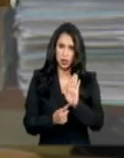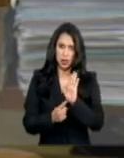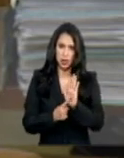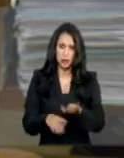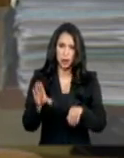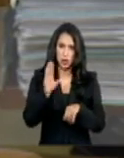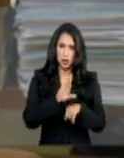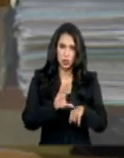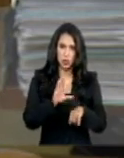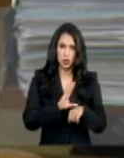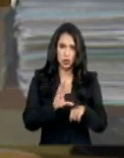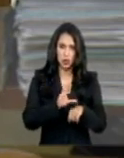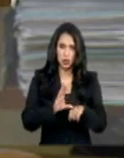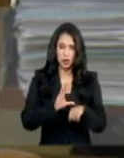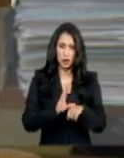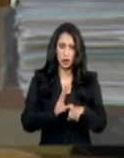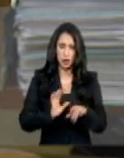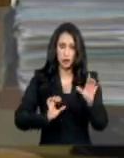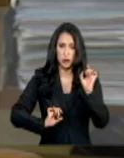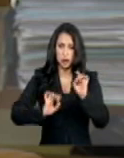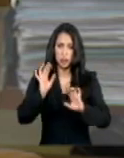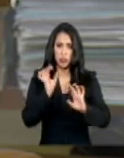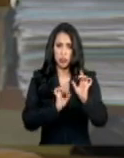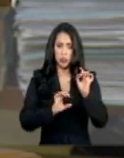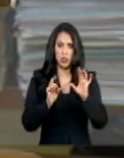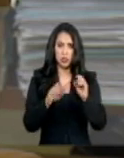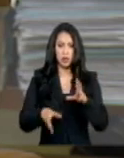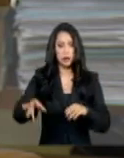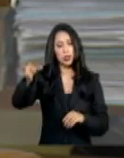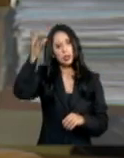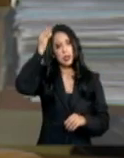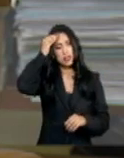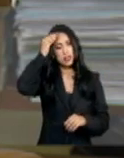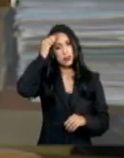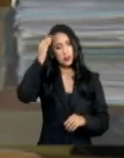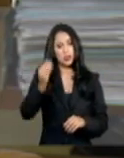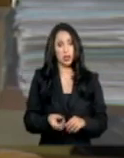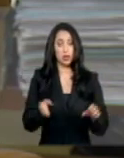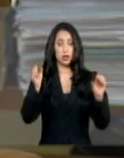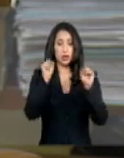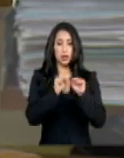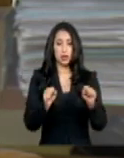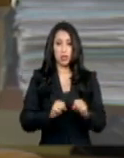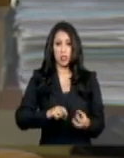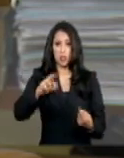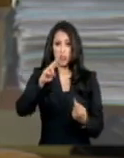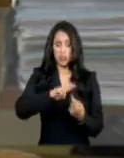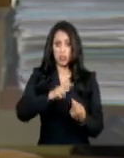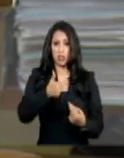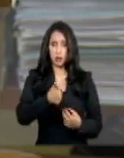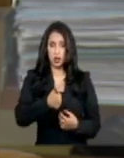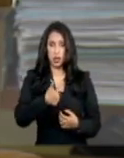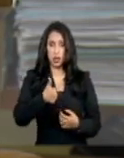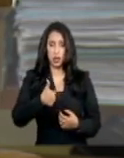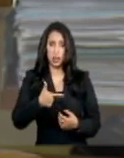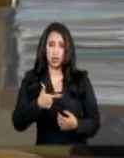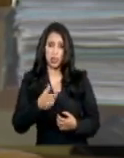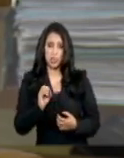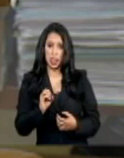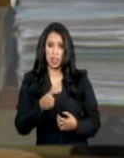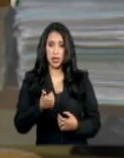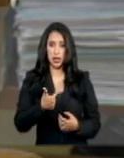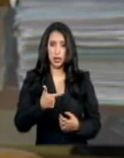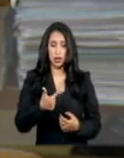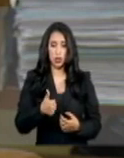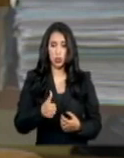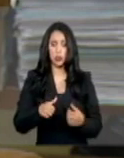constituição e especialmente da interpretação sistemática dos incisos 10 e 12 ambos do artigo